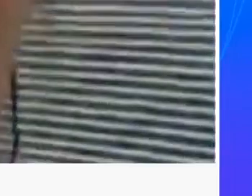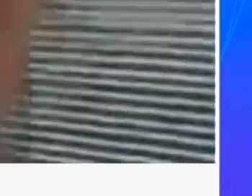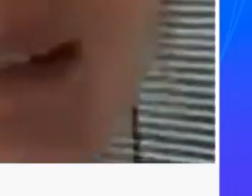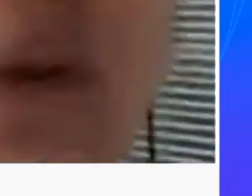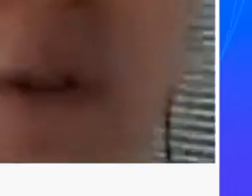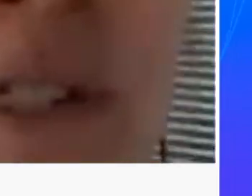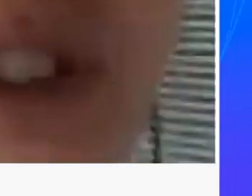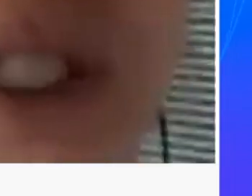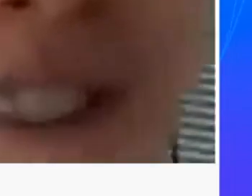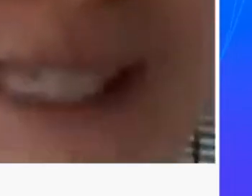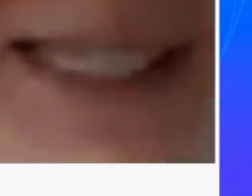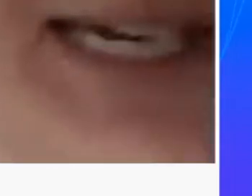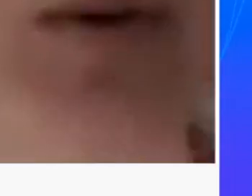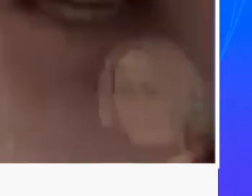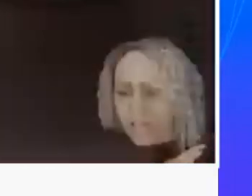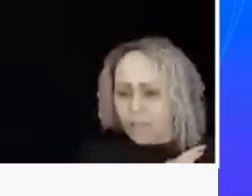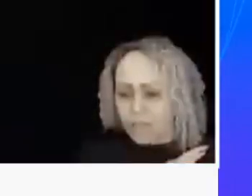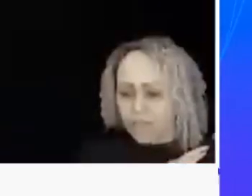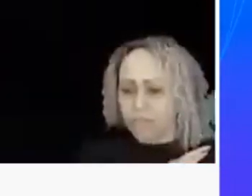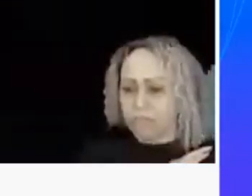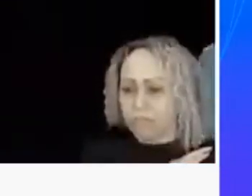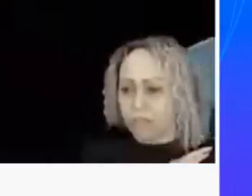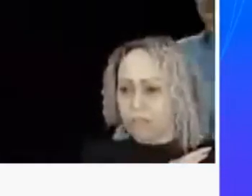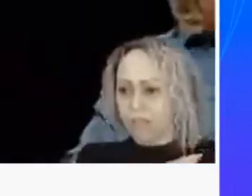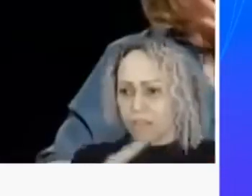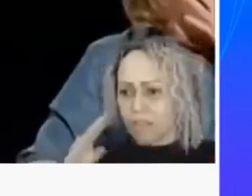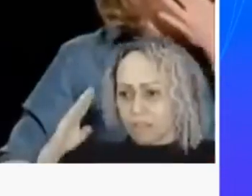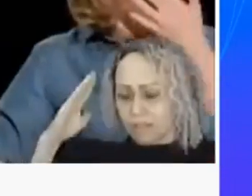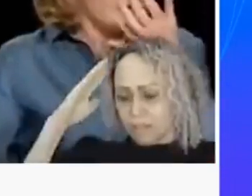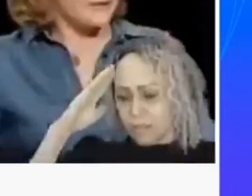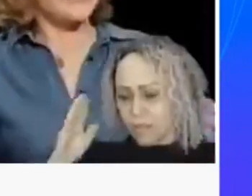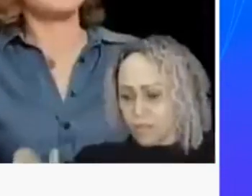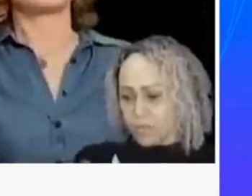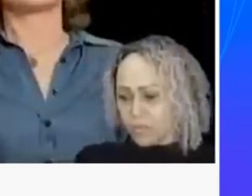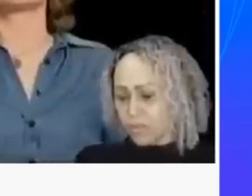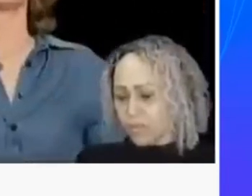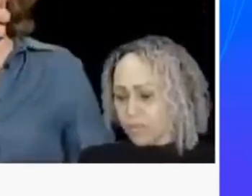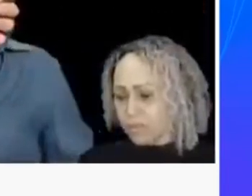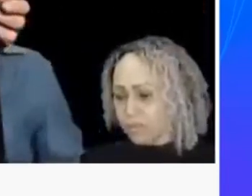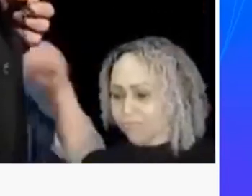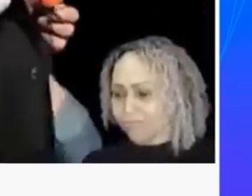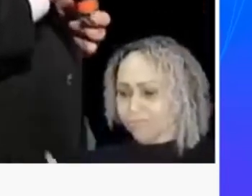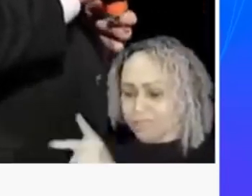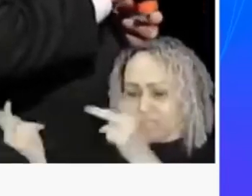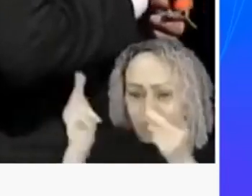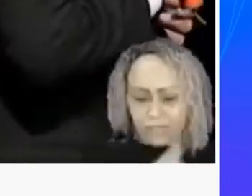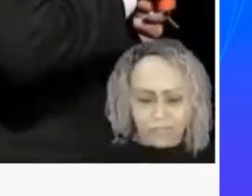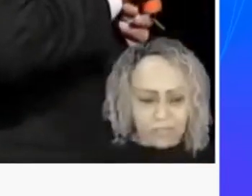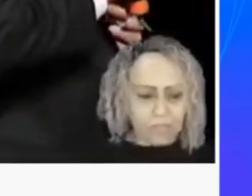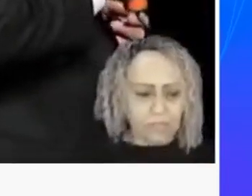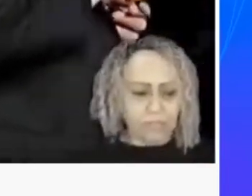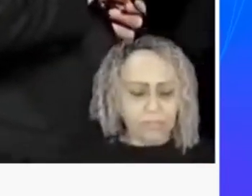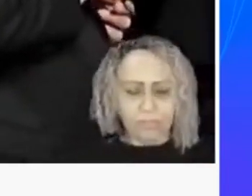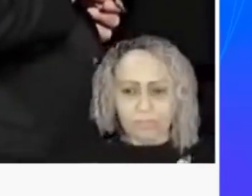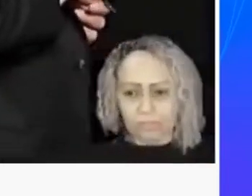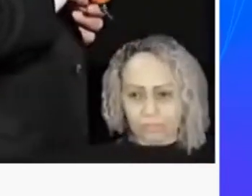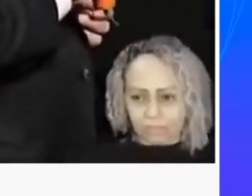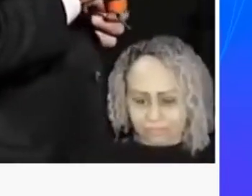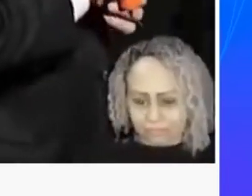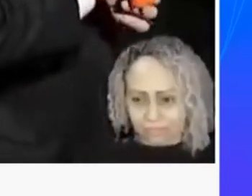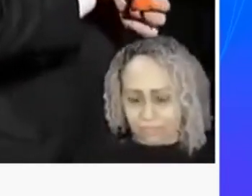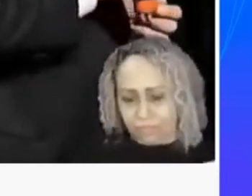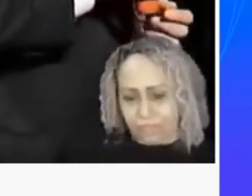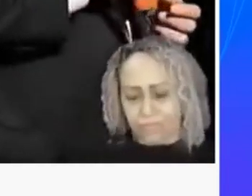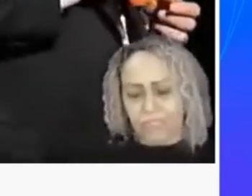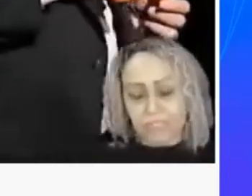centro do governo de transição em Brasília. Estava gravado, marcada essa reunião hoje cedo com